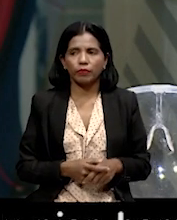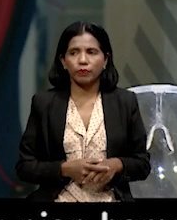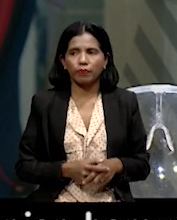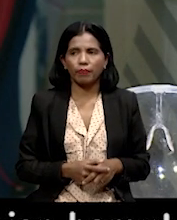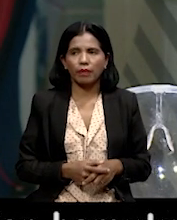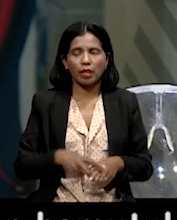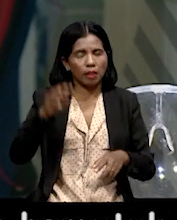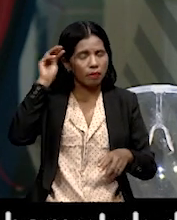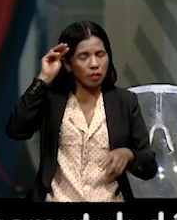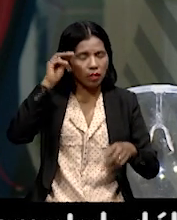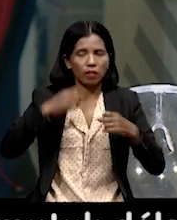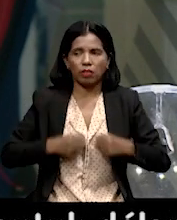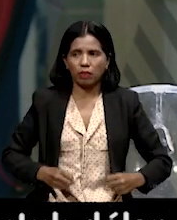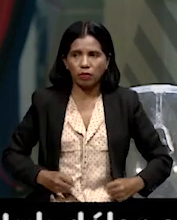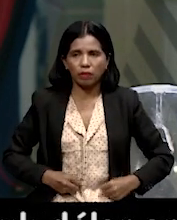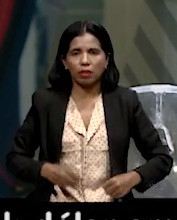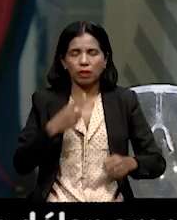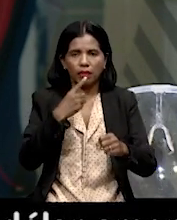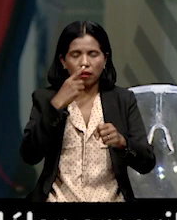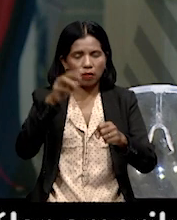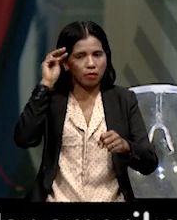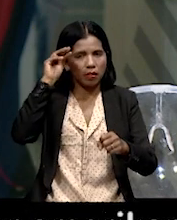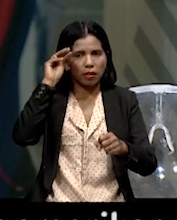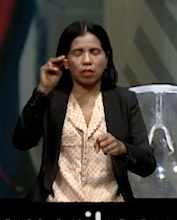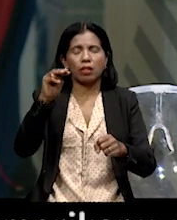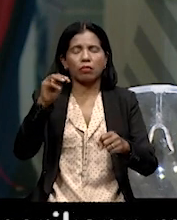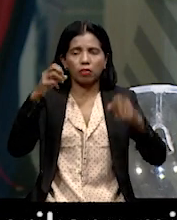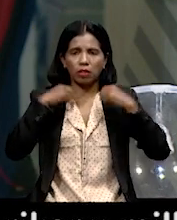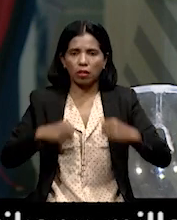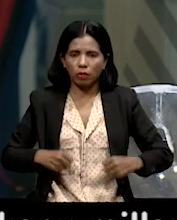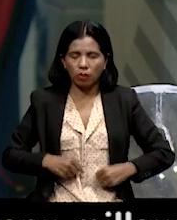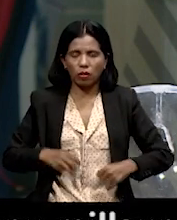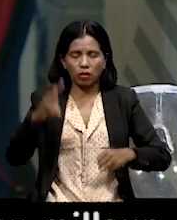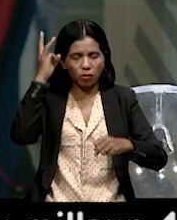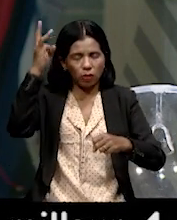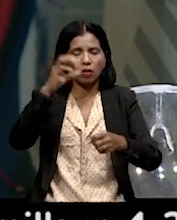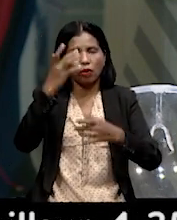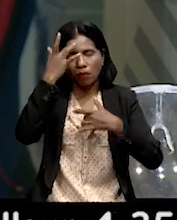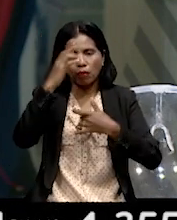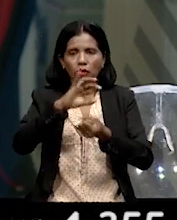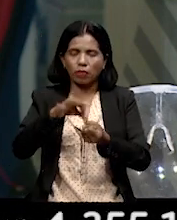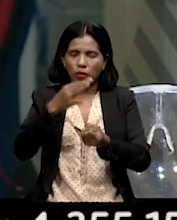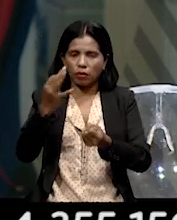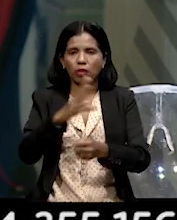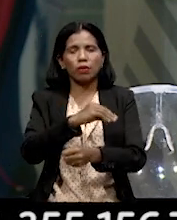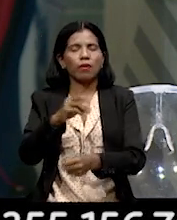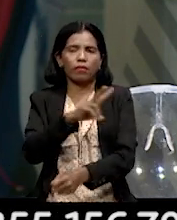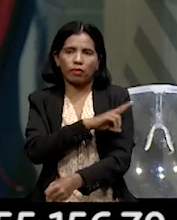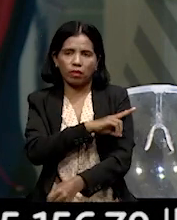Ministério da Saúde reconhece durante o Ministério da Saúde preocupa com a Covid-19 na vacina.